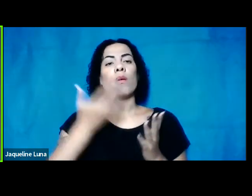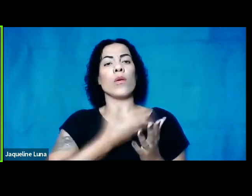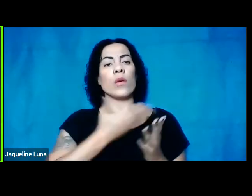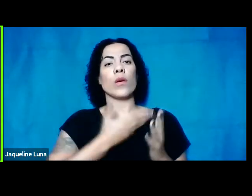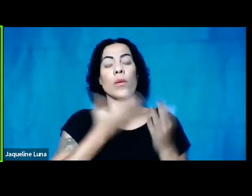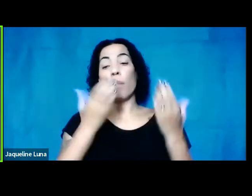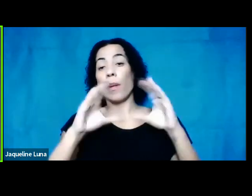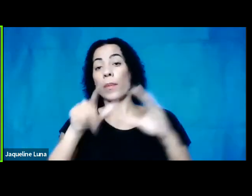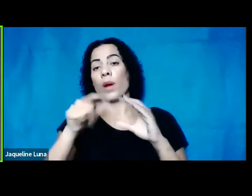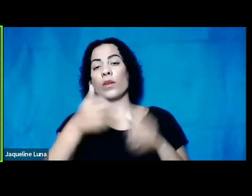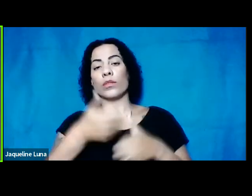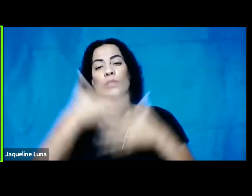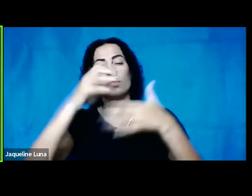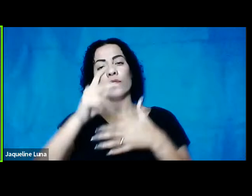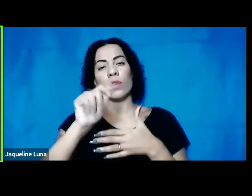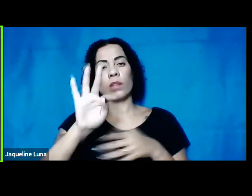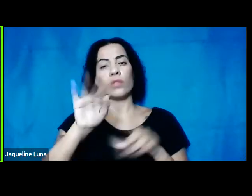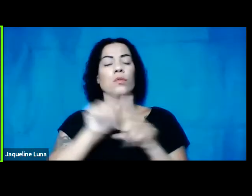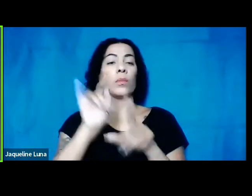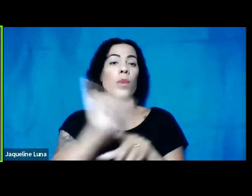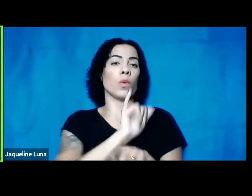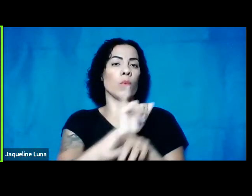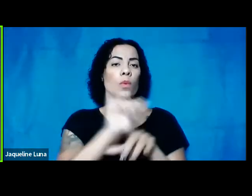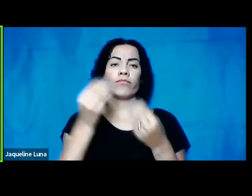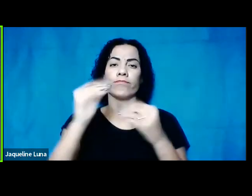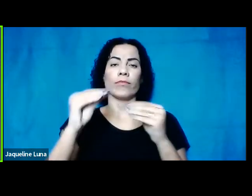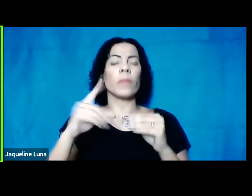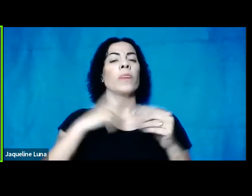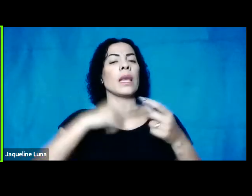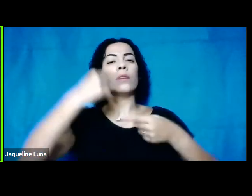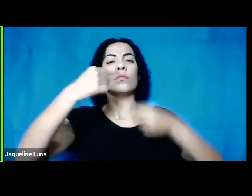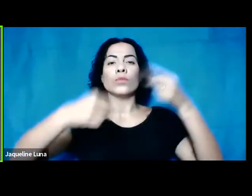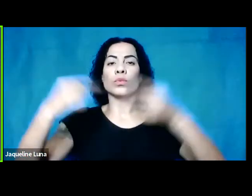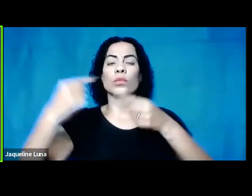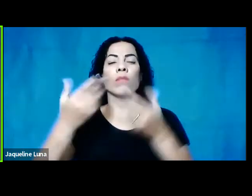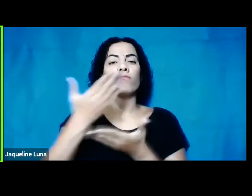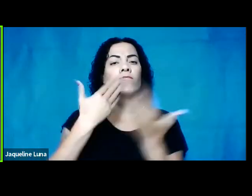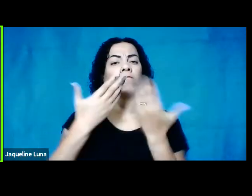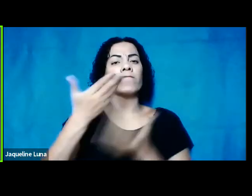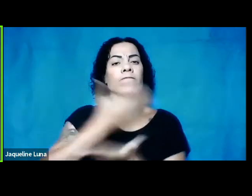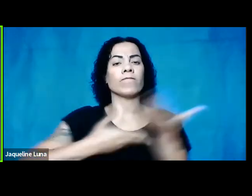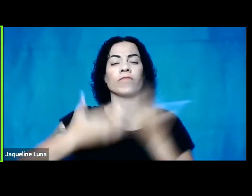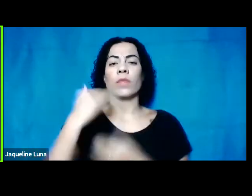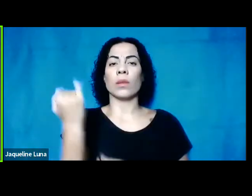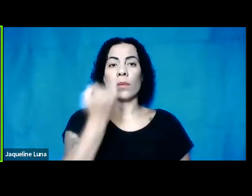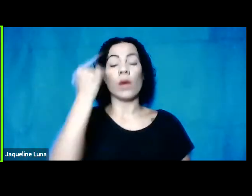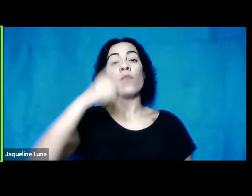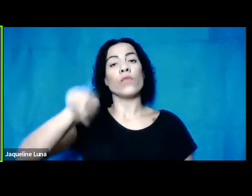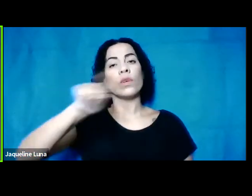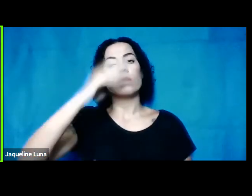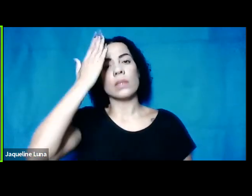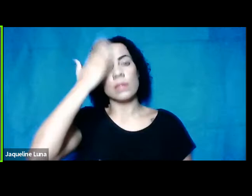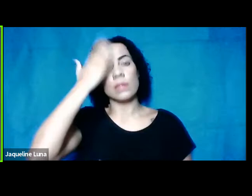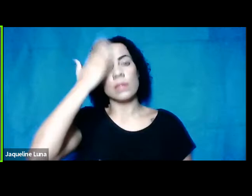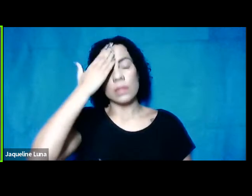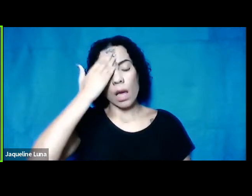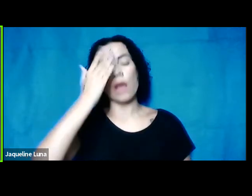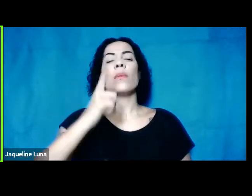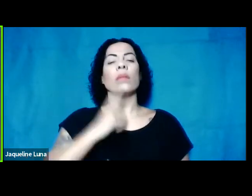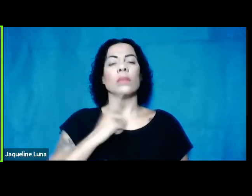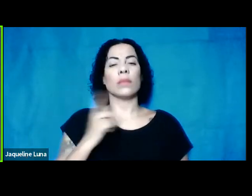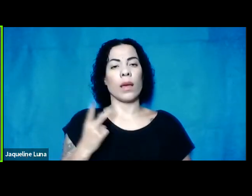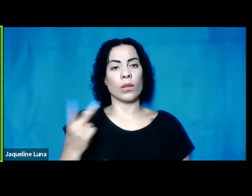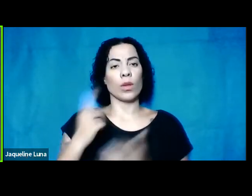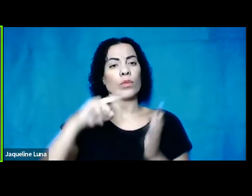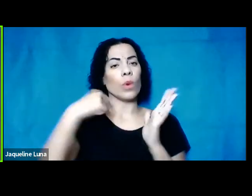YouTube apontaram. São necessários e vocês saibam que tem o nosso compromisso, estou falando aqui em nome